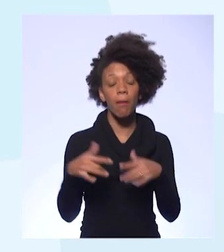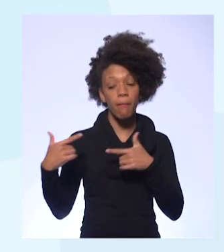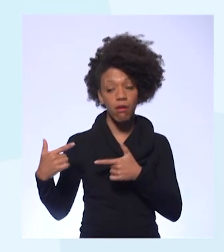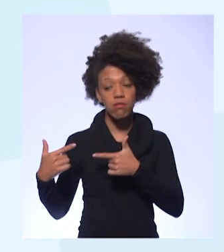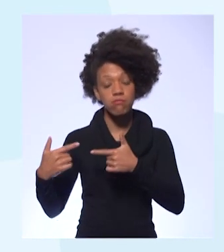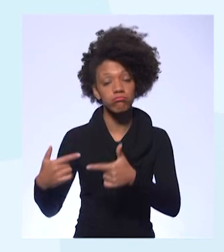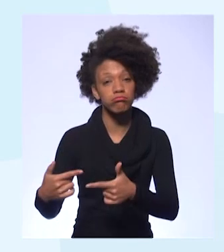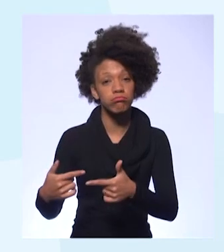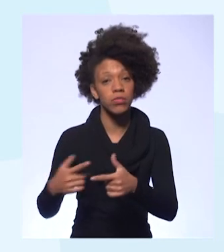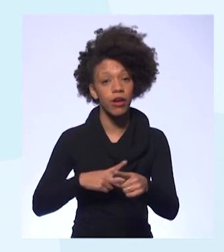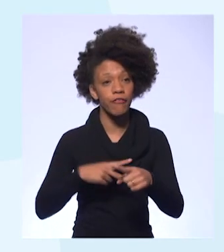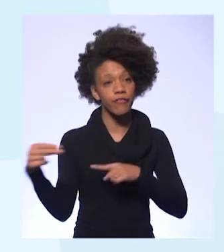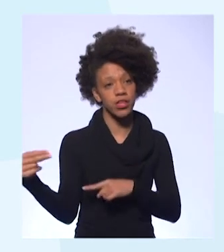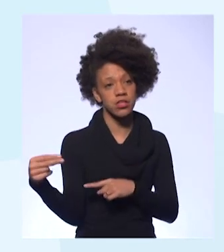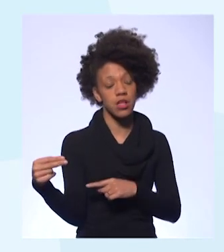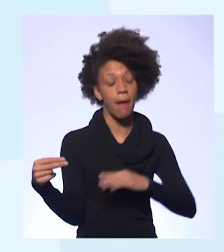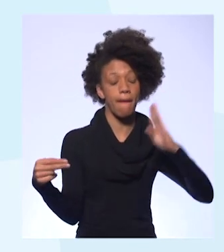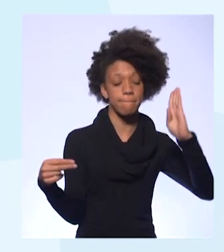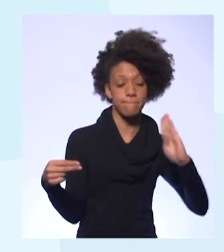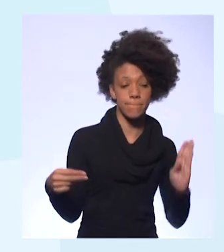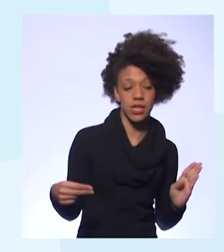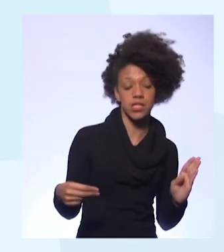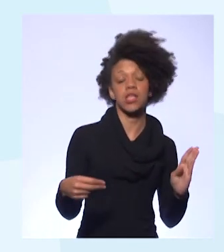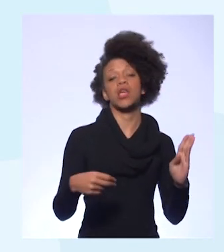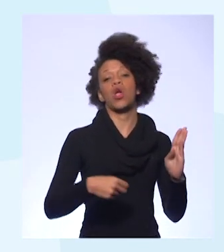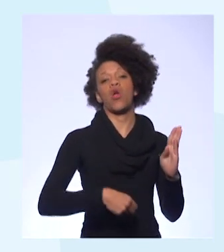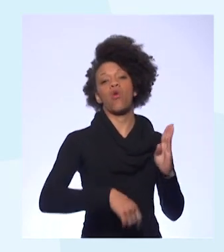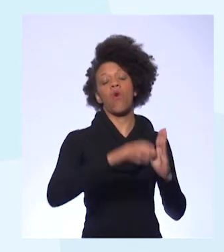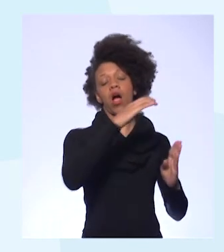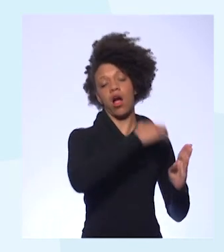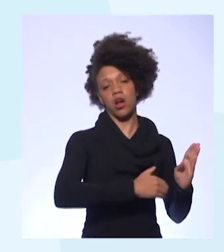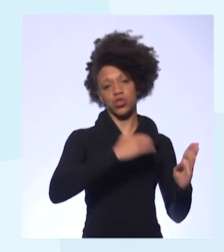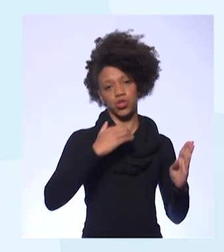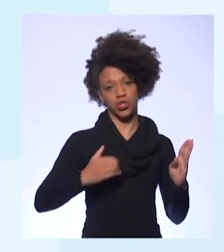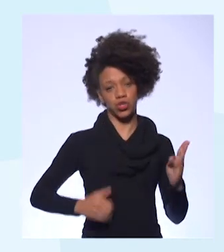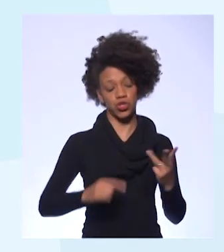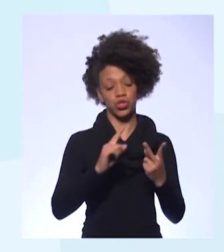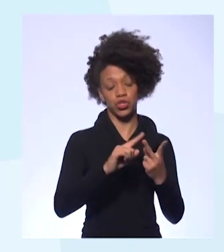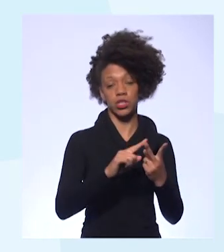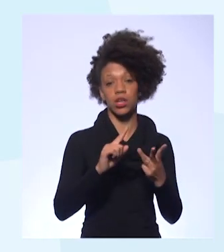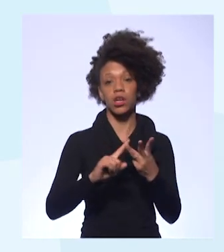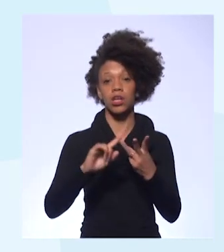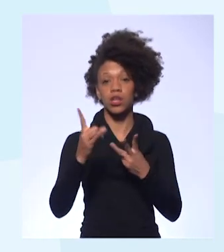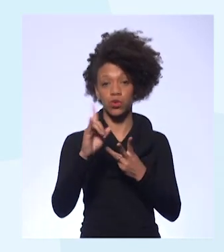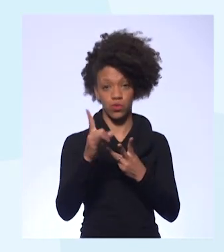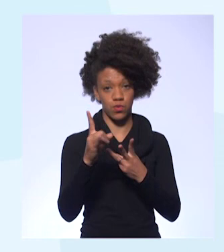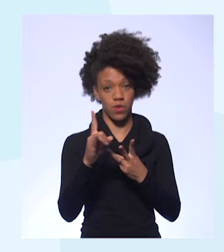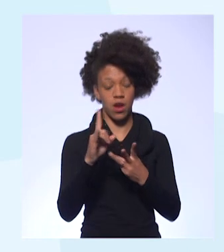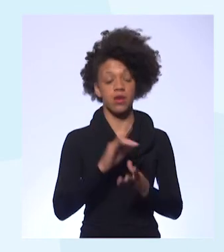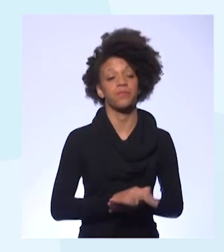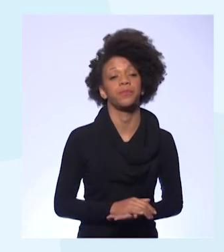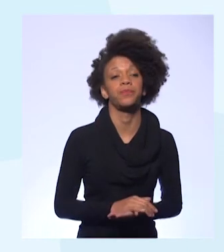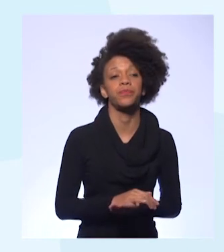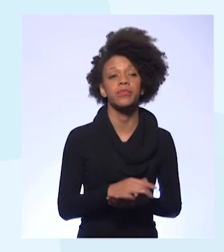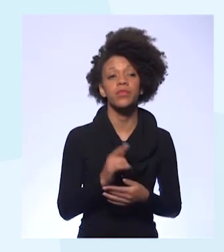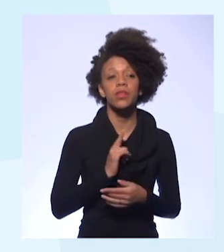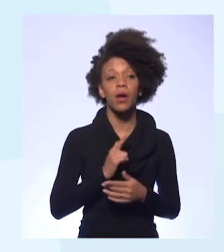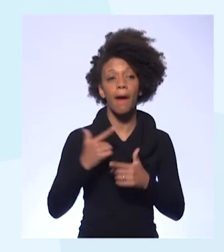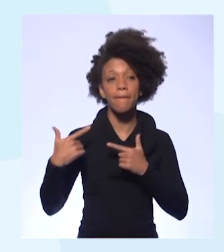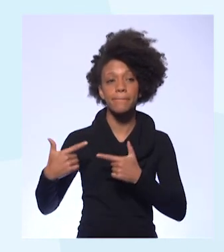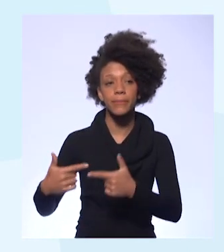Tríplice Aliança Brasil Argentina e Uruguai que nós temos a batalha de Itororó e seis de dezembro